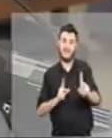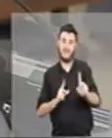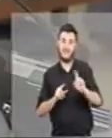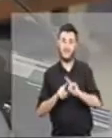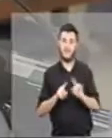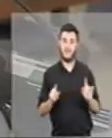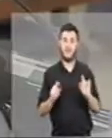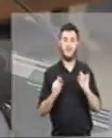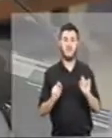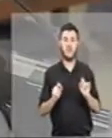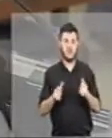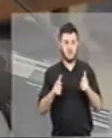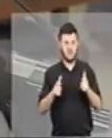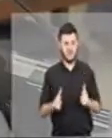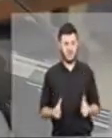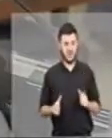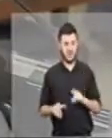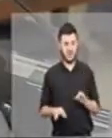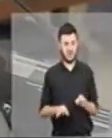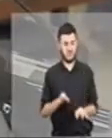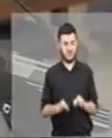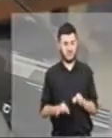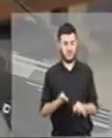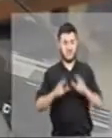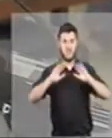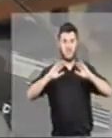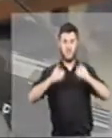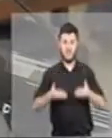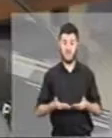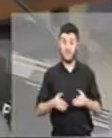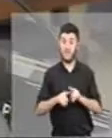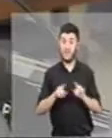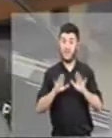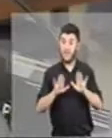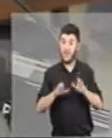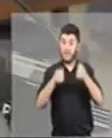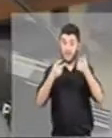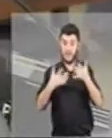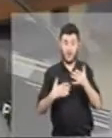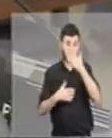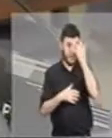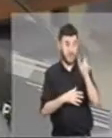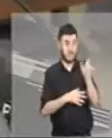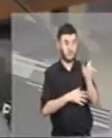especial, é o investigado que tem foro especial.